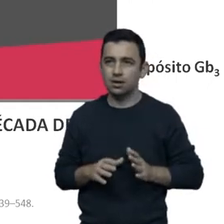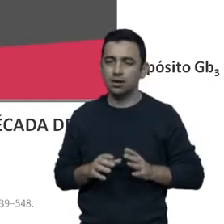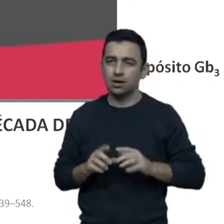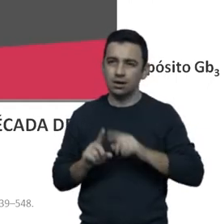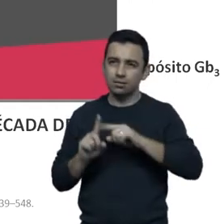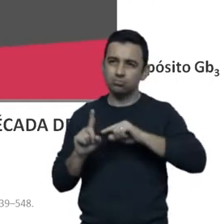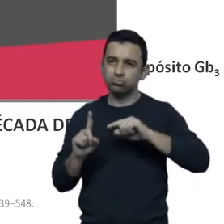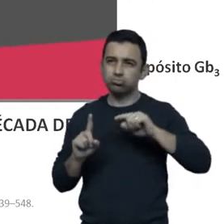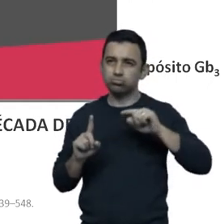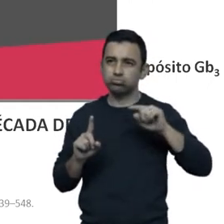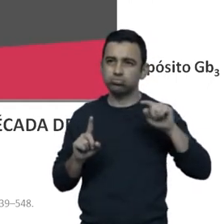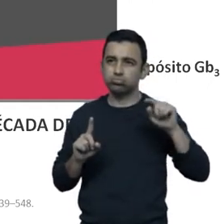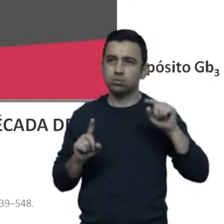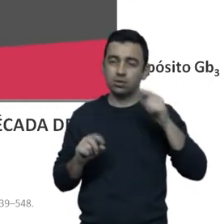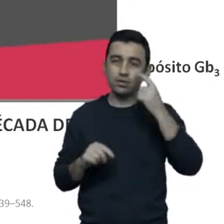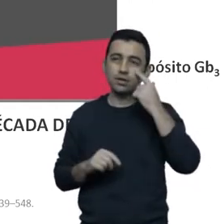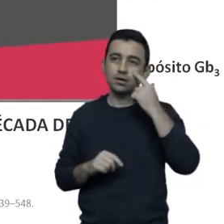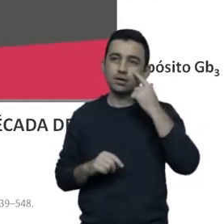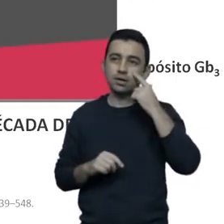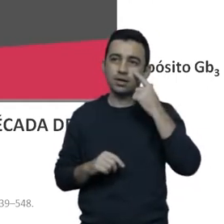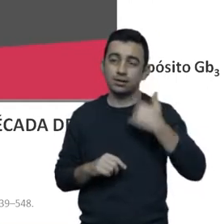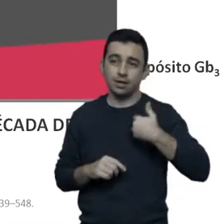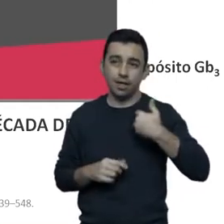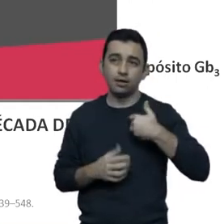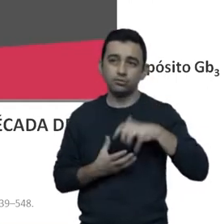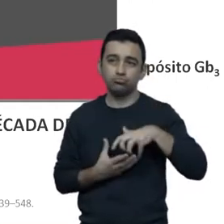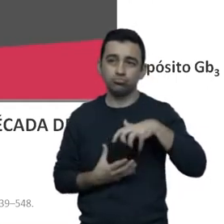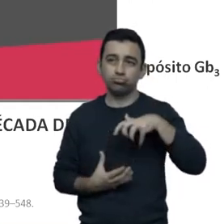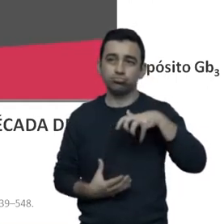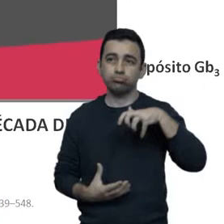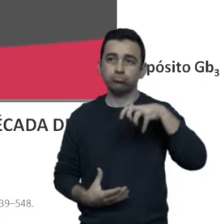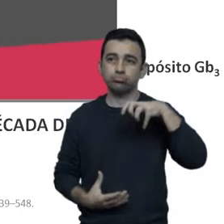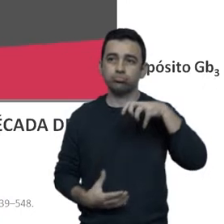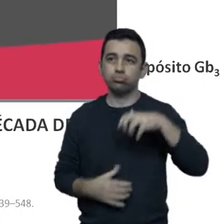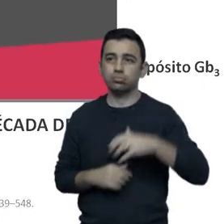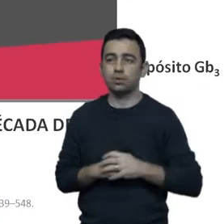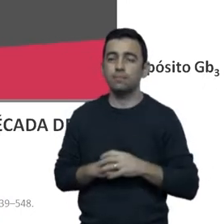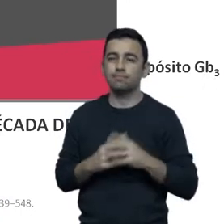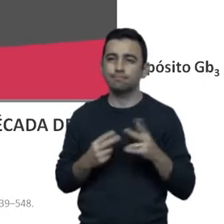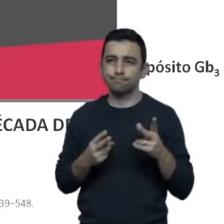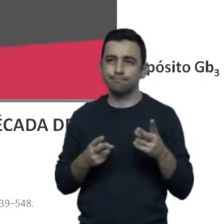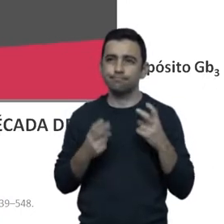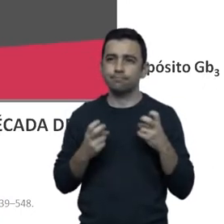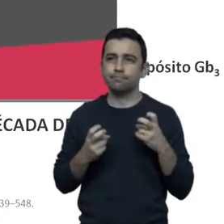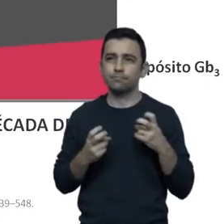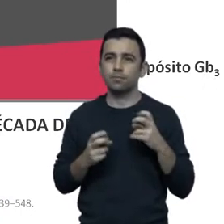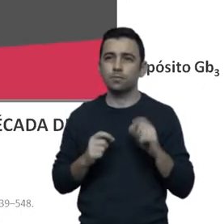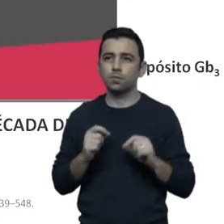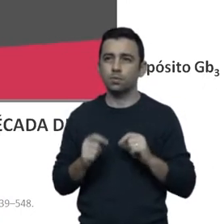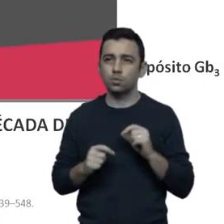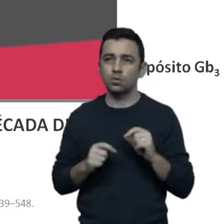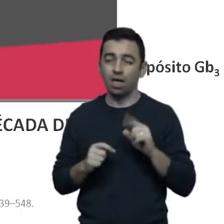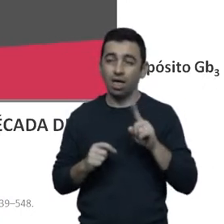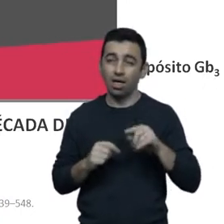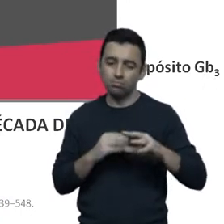à direita, nós temos a idade aumentando. E, então, a gente percebe o seguinte, é uma doença de